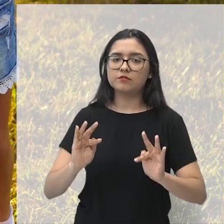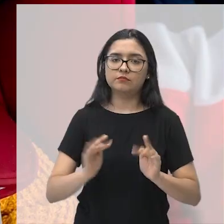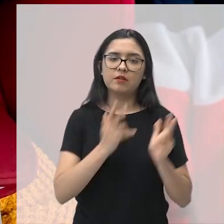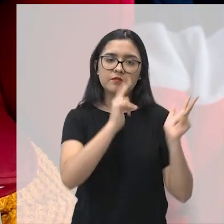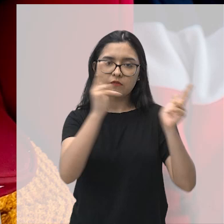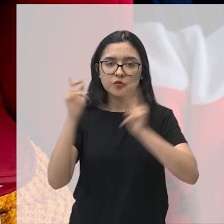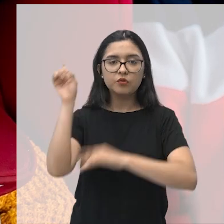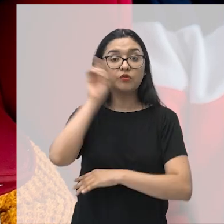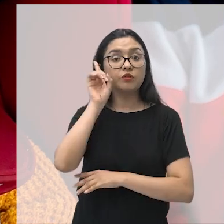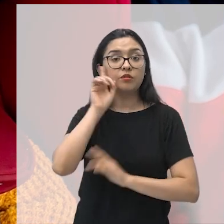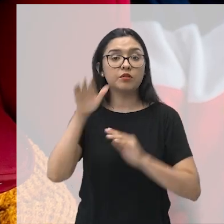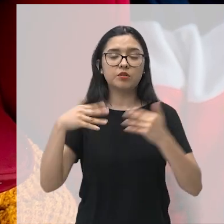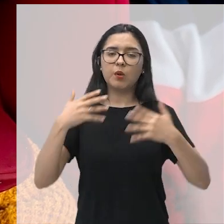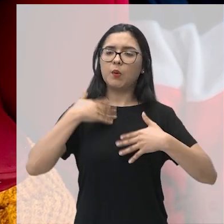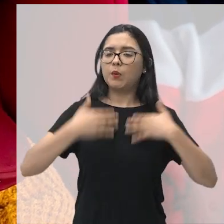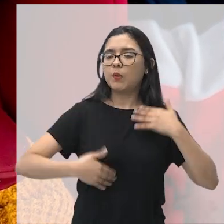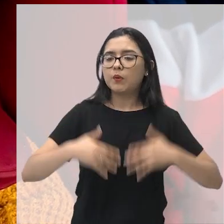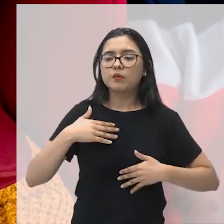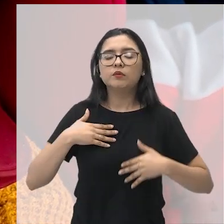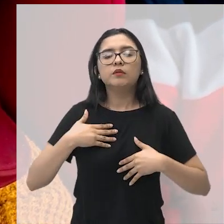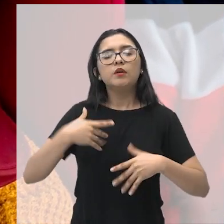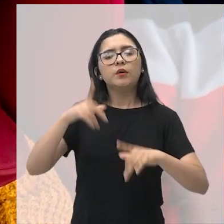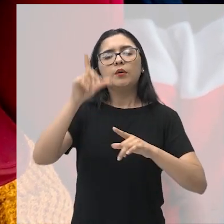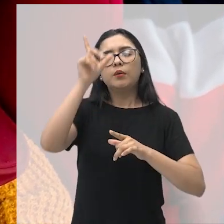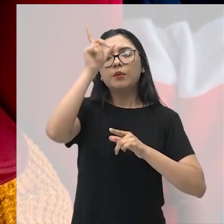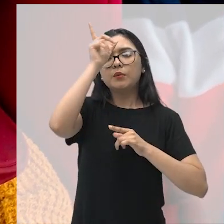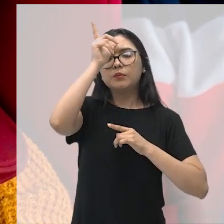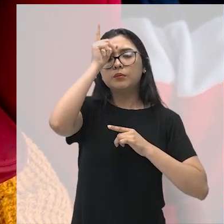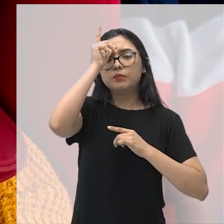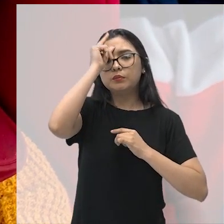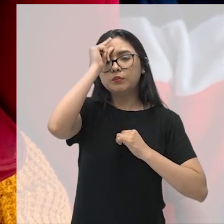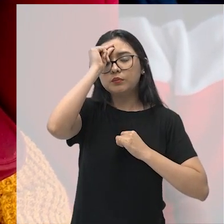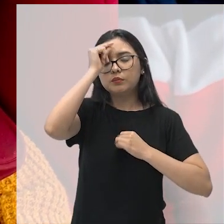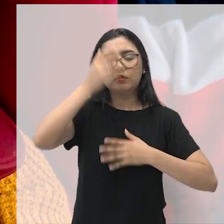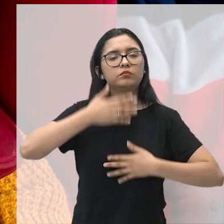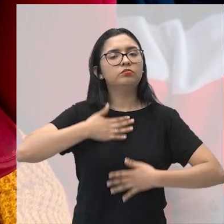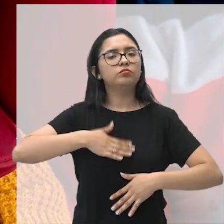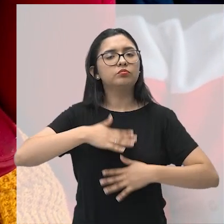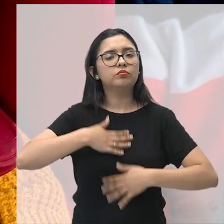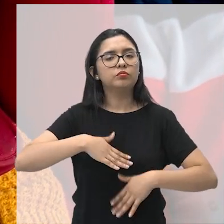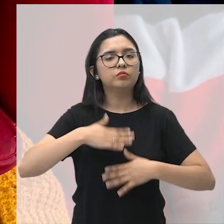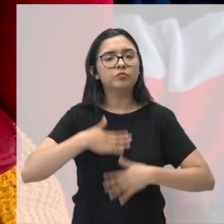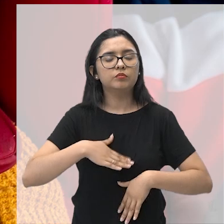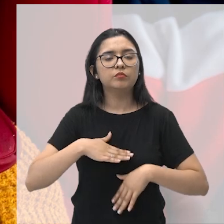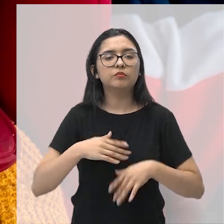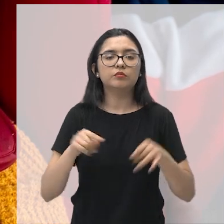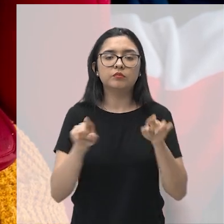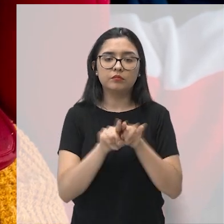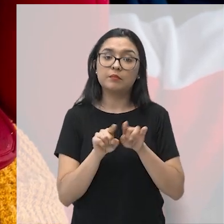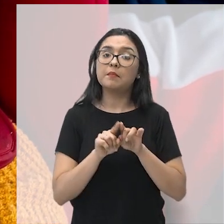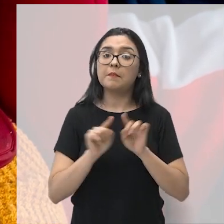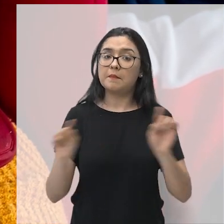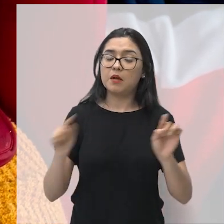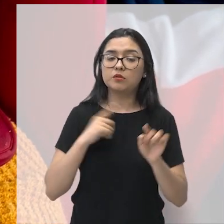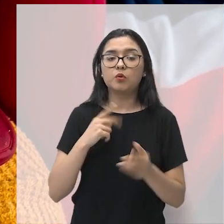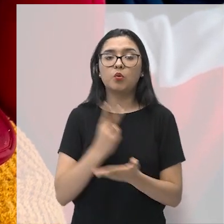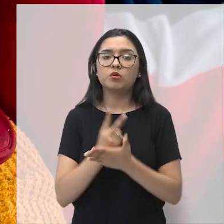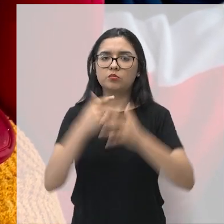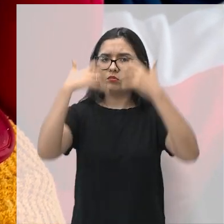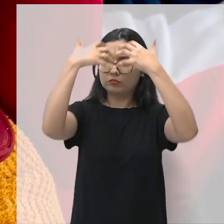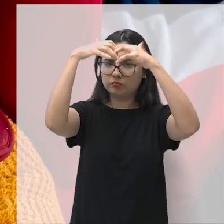dia. Seus corpos relaxam, seus sentidos se acalmam e seus reflexos continuam